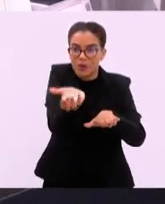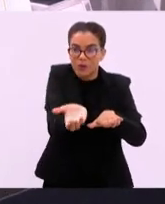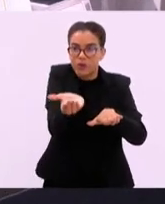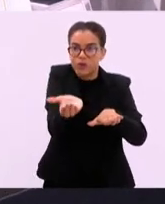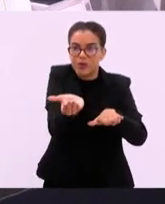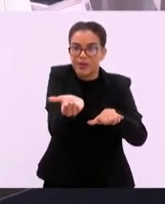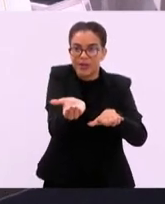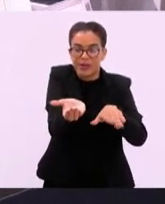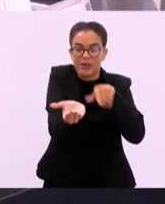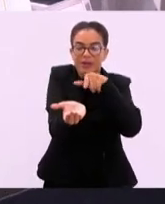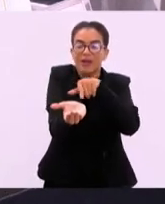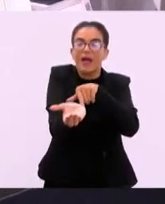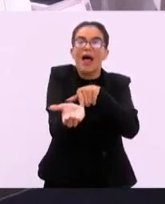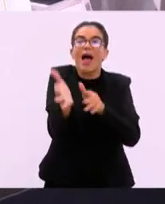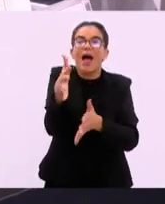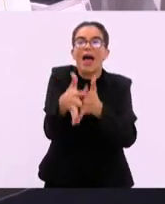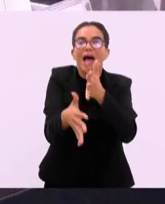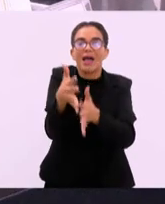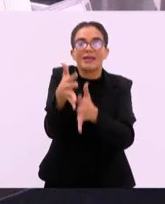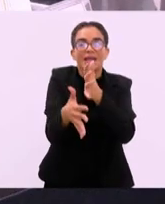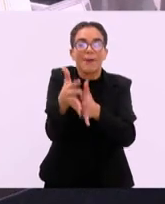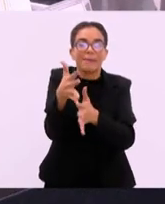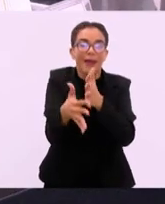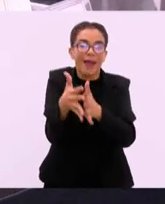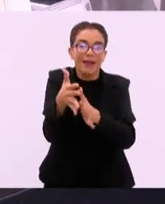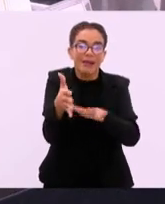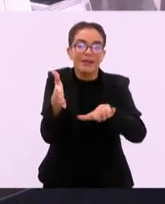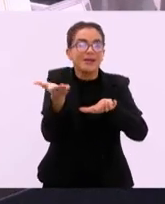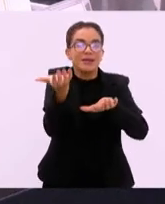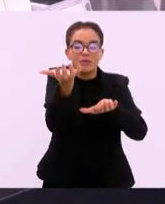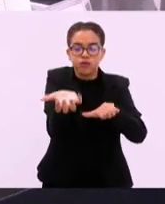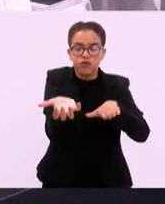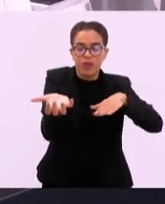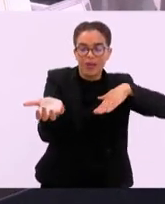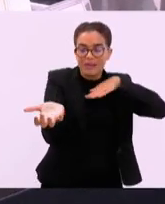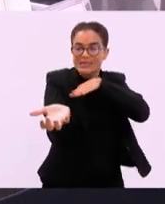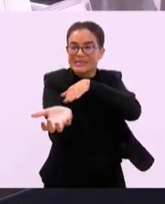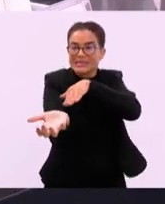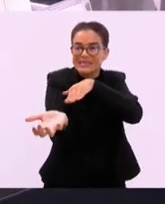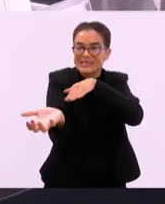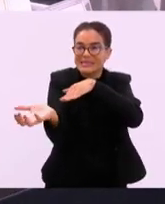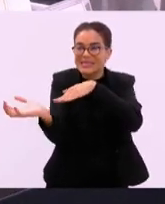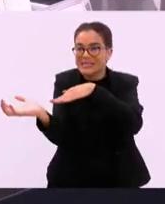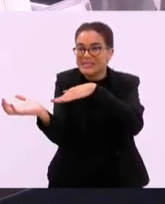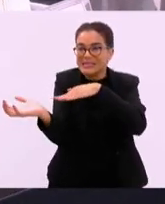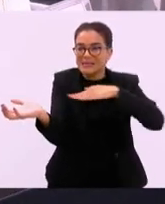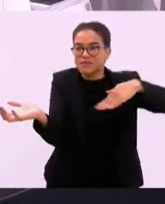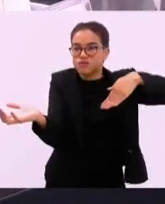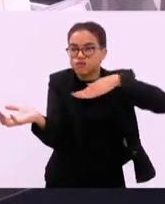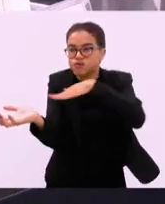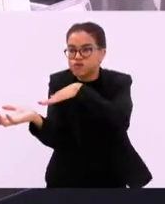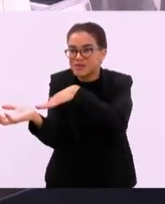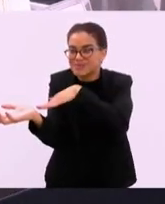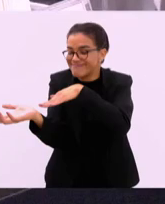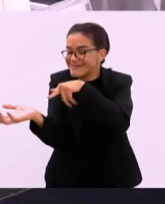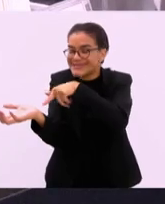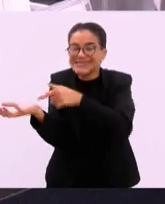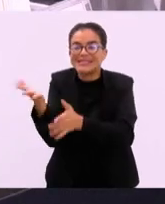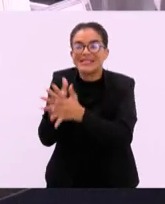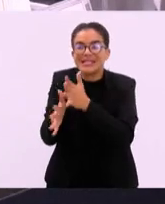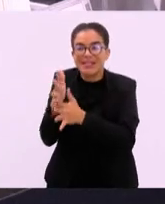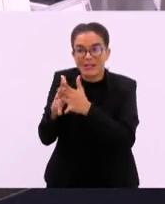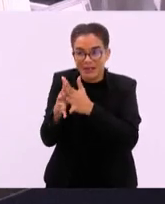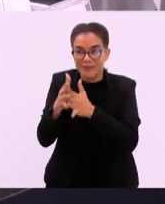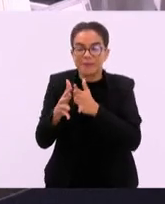gera impacto à fluidez do trânsito, que é a competência estadual. Deputado. E ele, na justificativa da